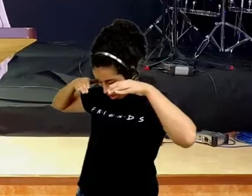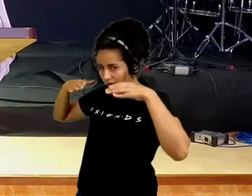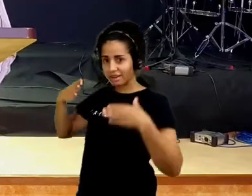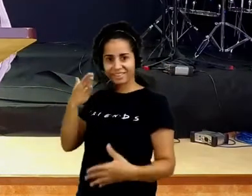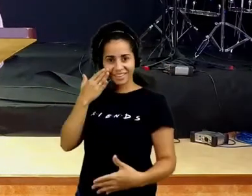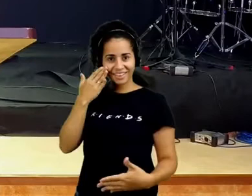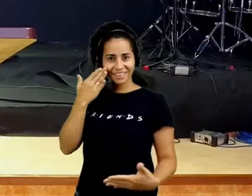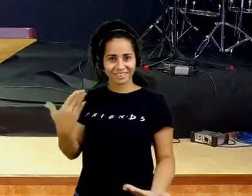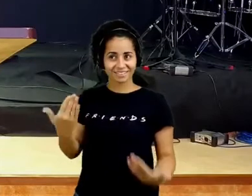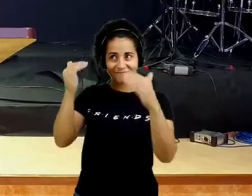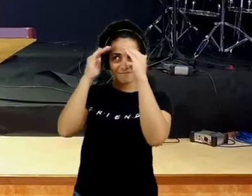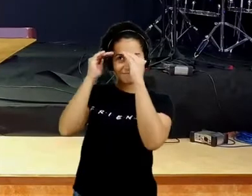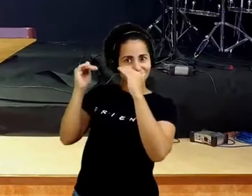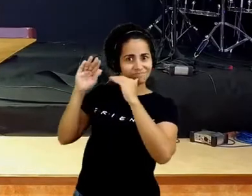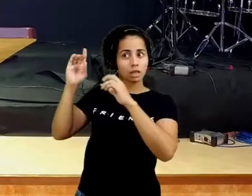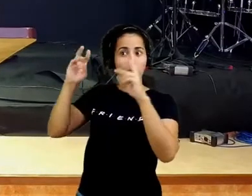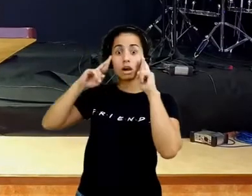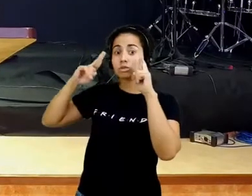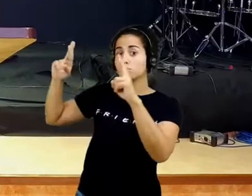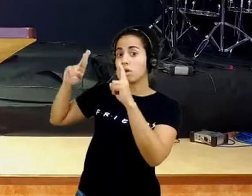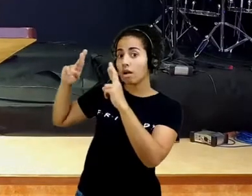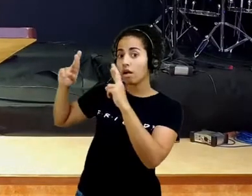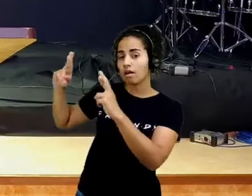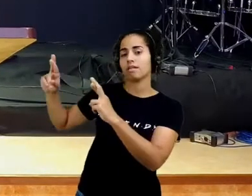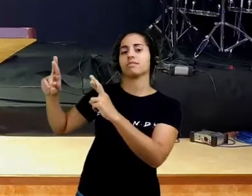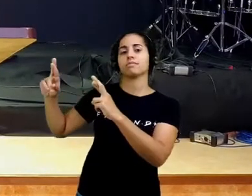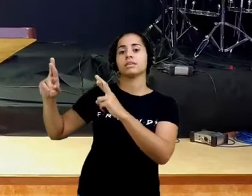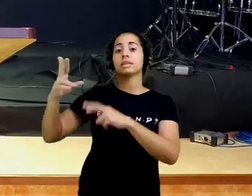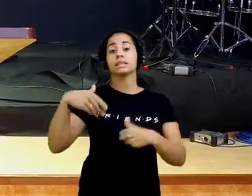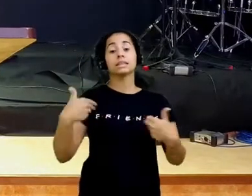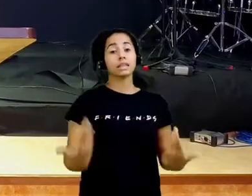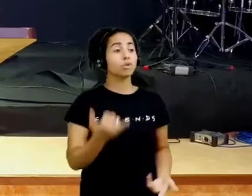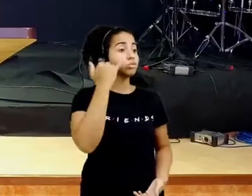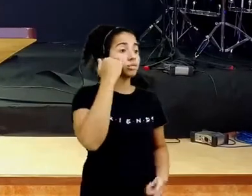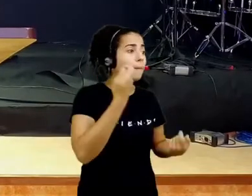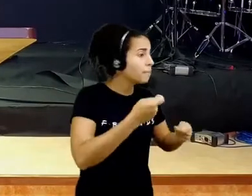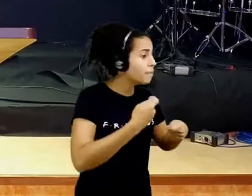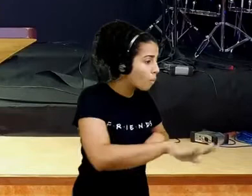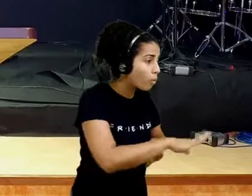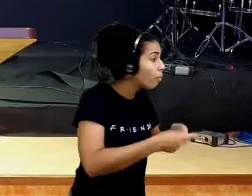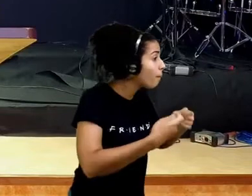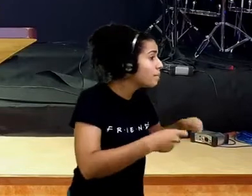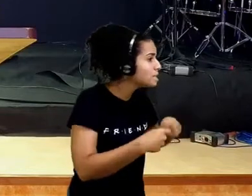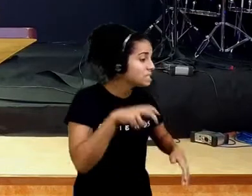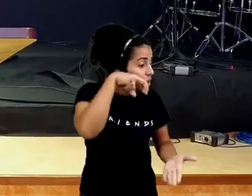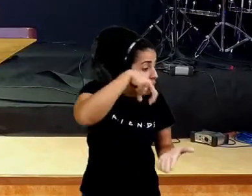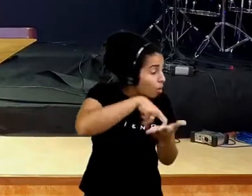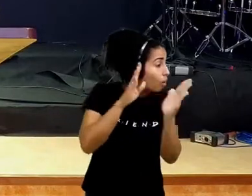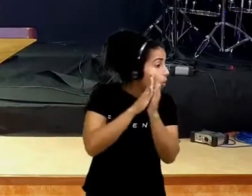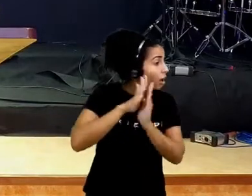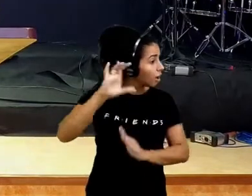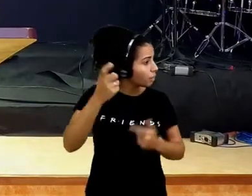Então Jeremias convida o povo para prostrar diante de Deus, se humilhar diante do Senhor,